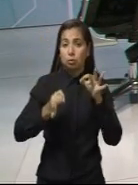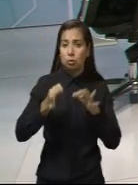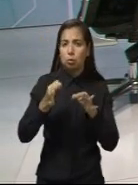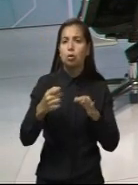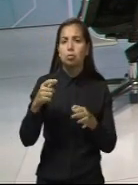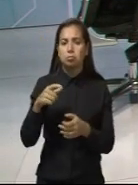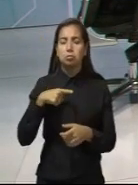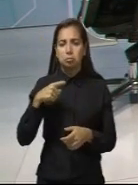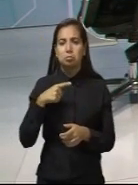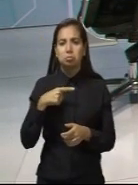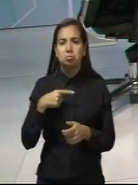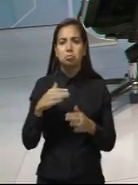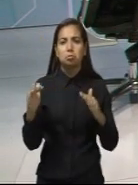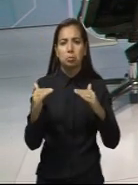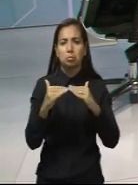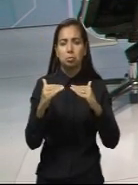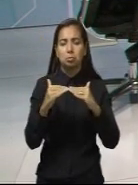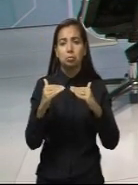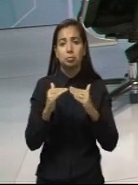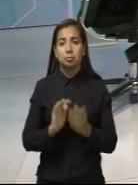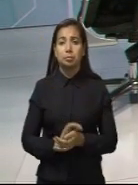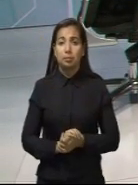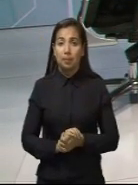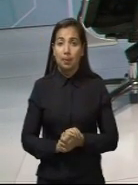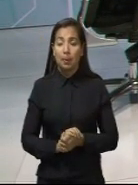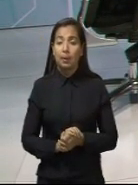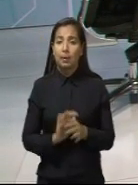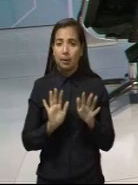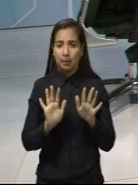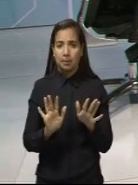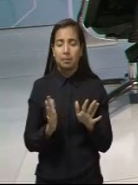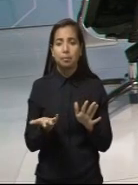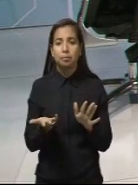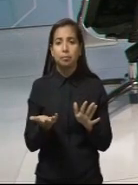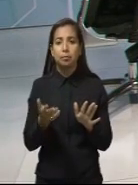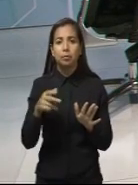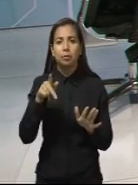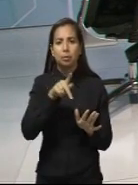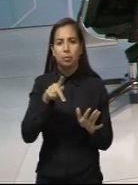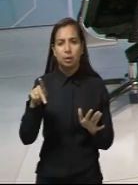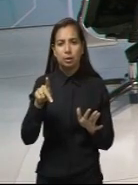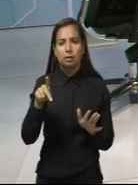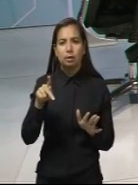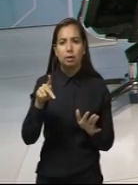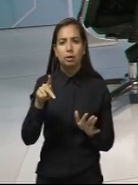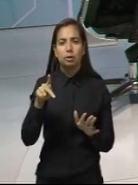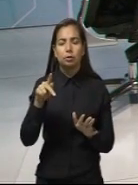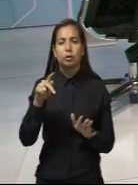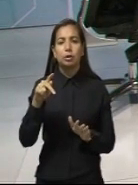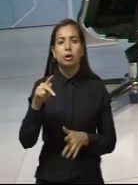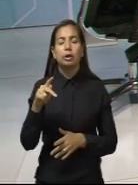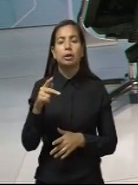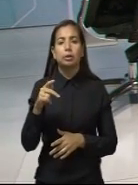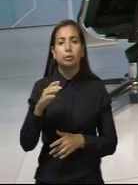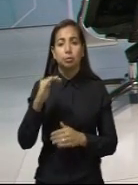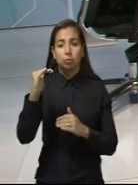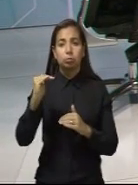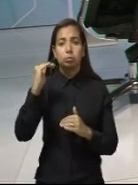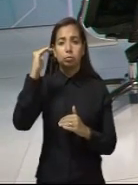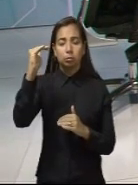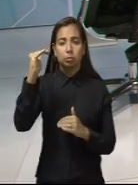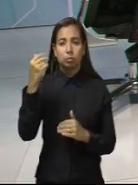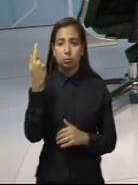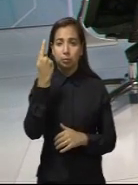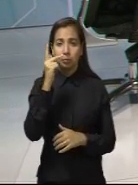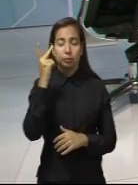favor. E aí você tem, isso não é apenas para citar, o presidente do Tribunal de São Paulo, o maior tribunal do Brasil, que tem mais de